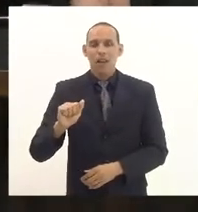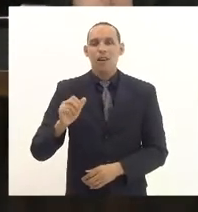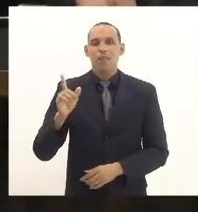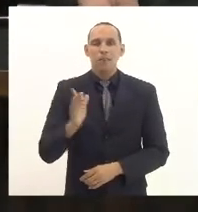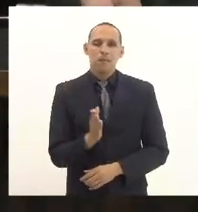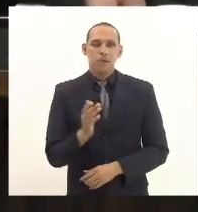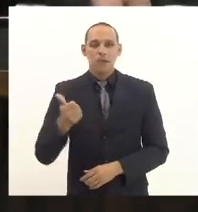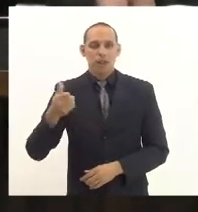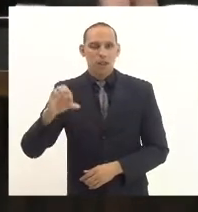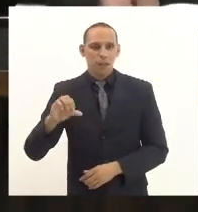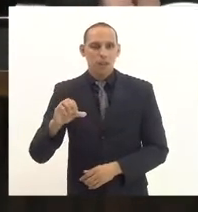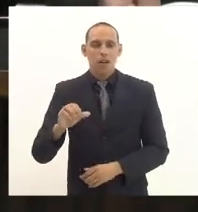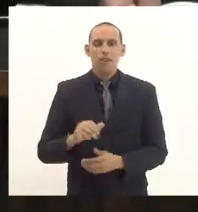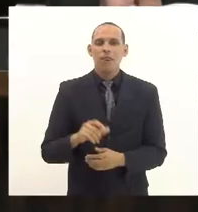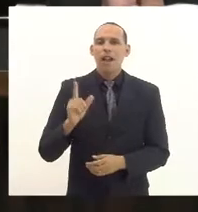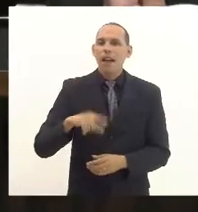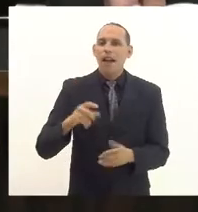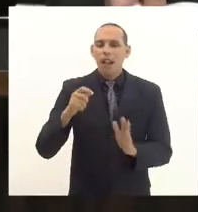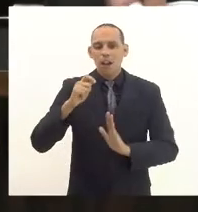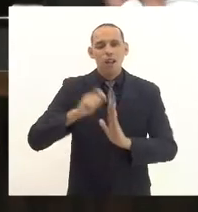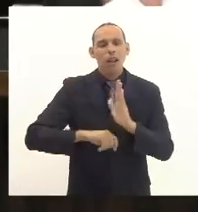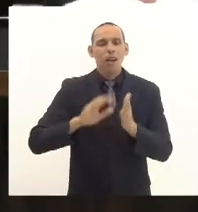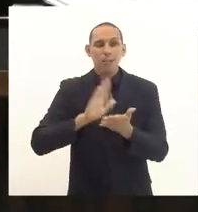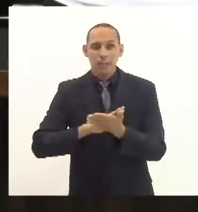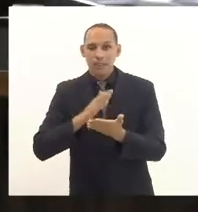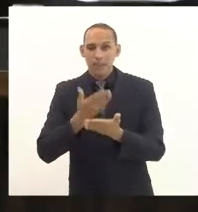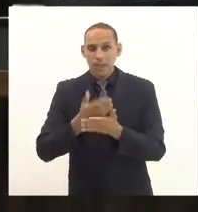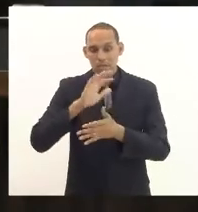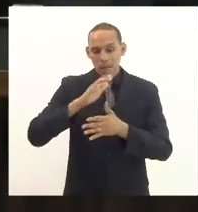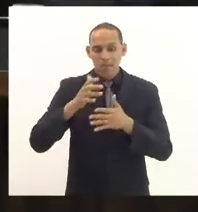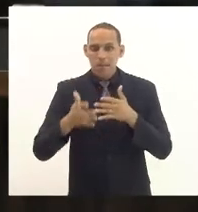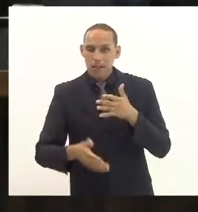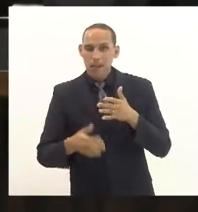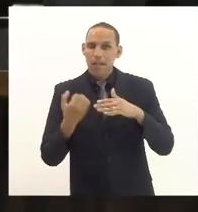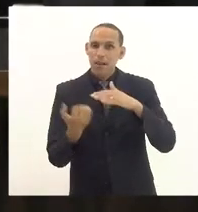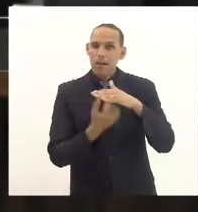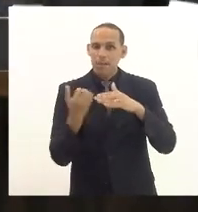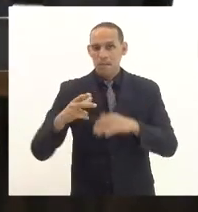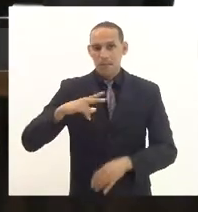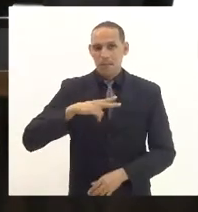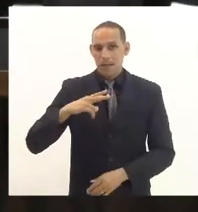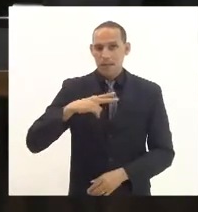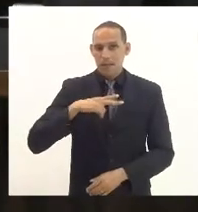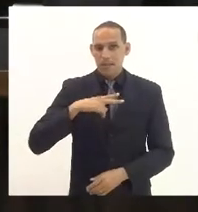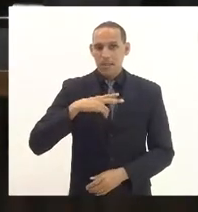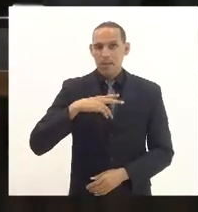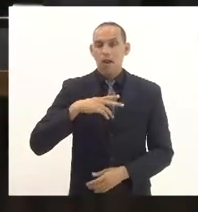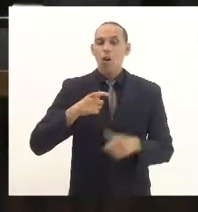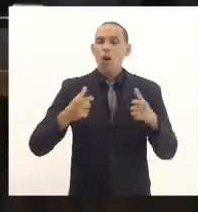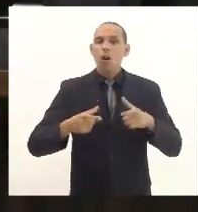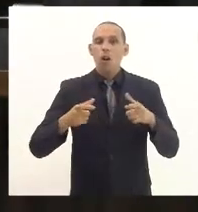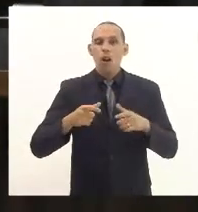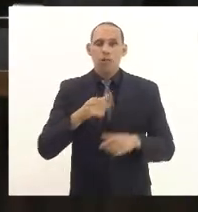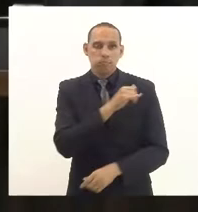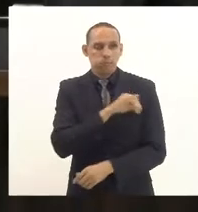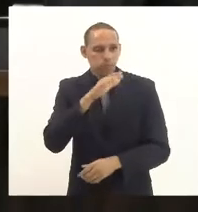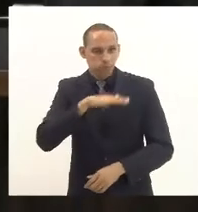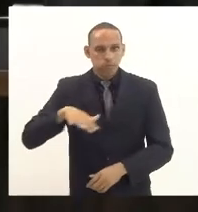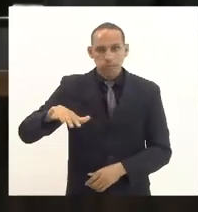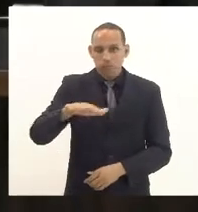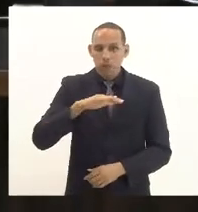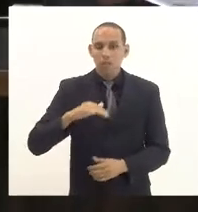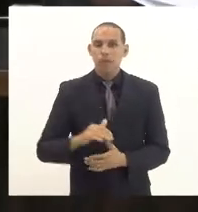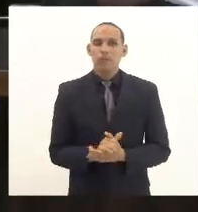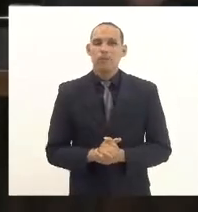sobre a contratação e habilitação de intérpretes de Libras pelas empresas privadas instaladas no limite do Estado do Rio de Janeiro, na forma que menciona.